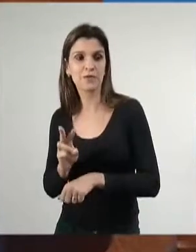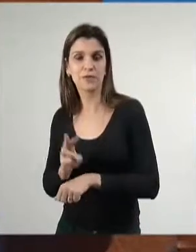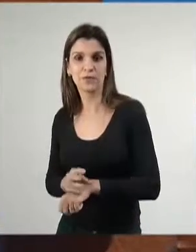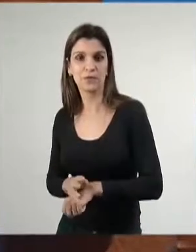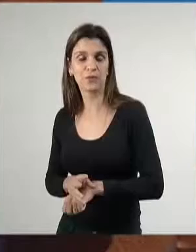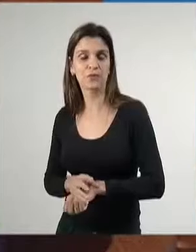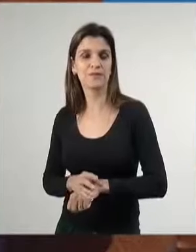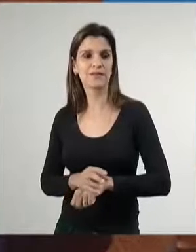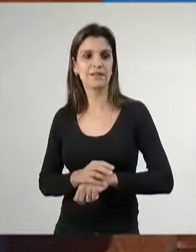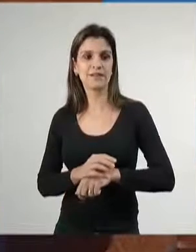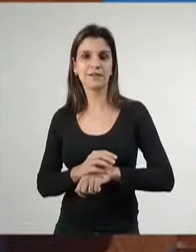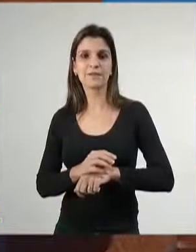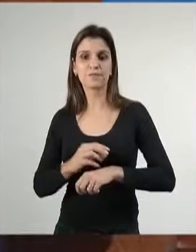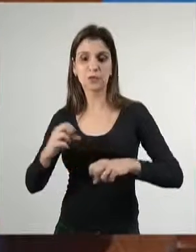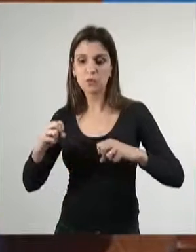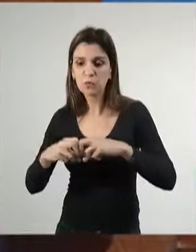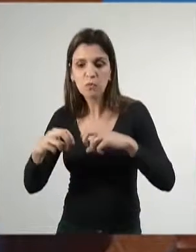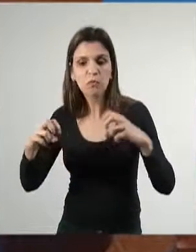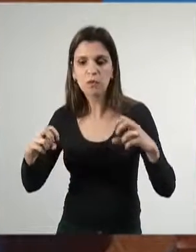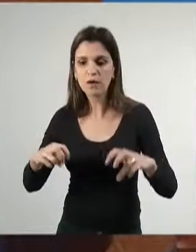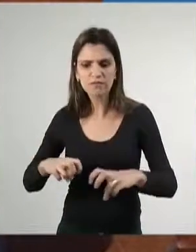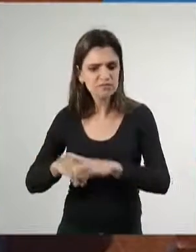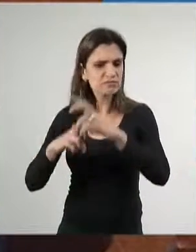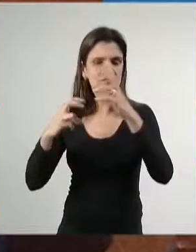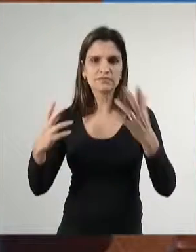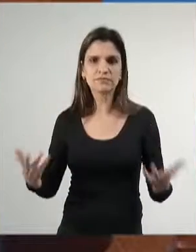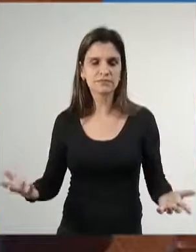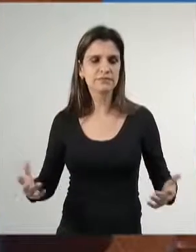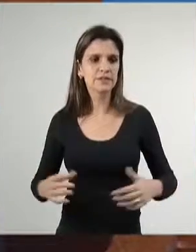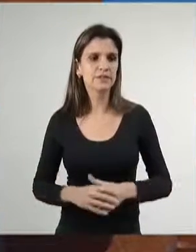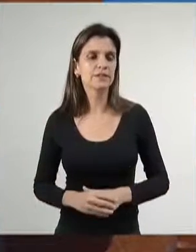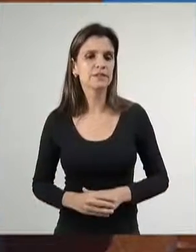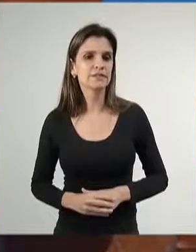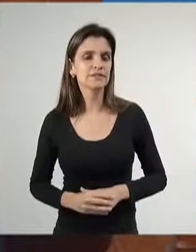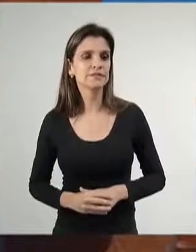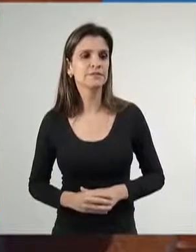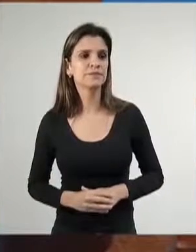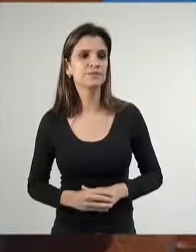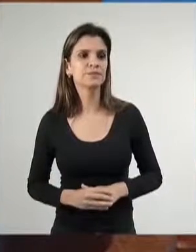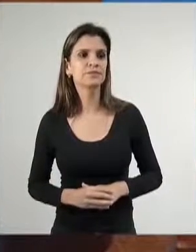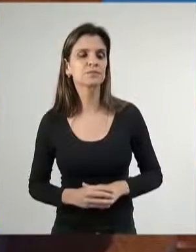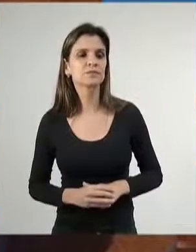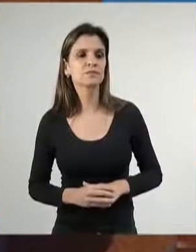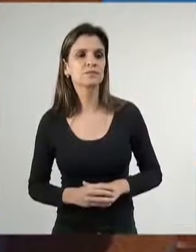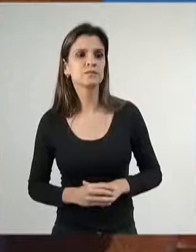seguinte: institui desconto no Imposto sobre Propriedade de Veículos Automotores, IPVA,